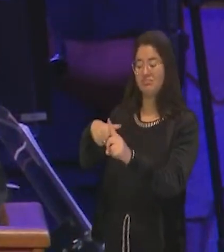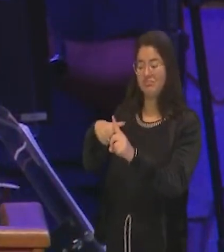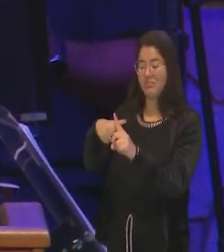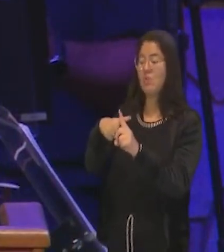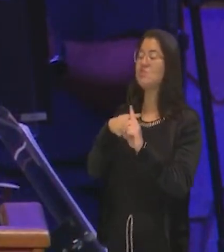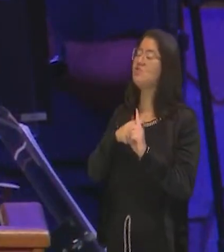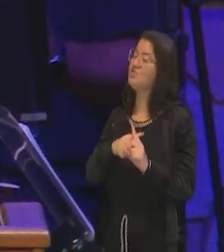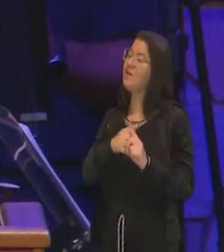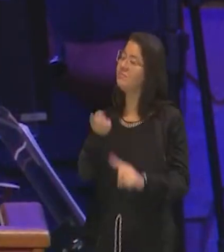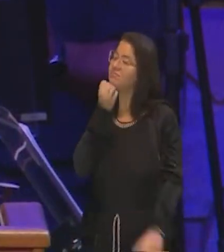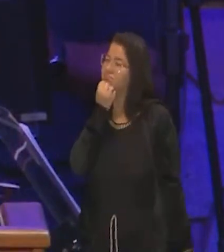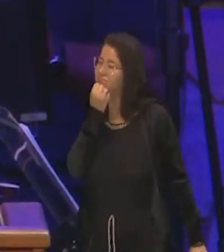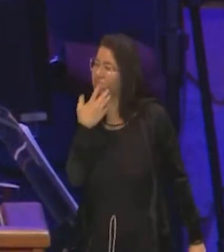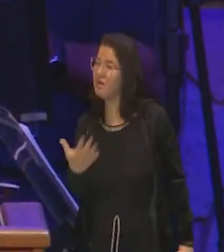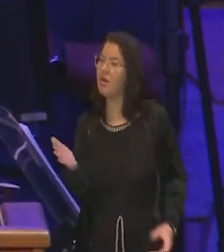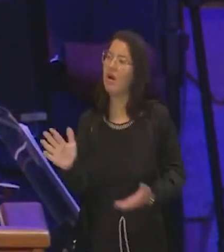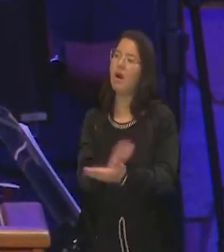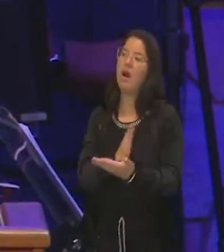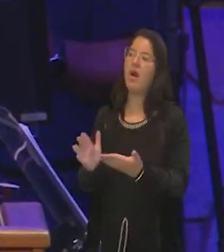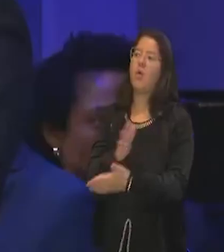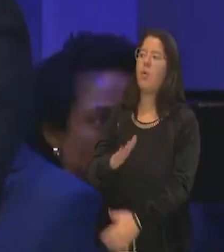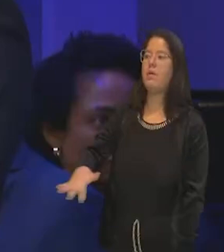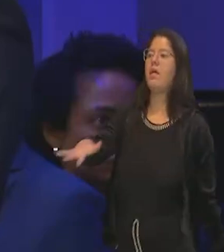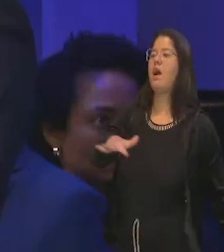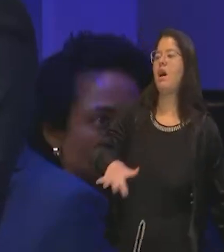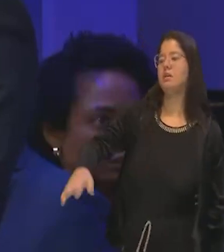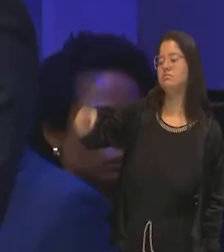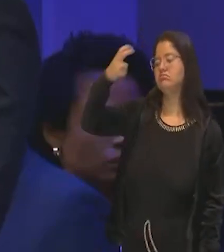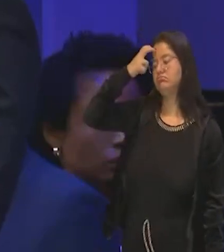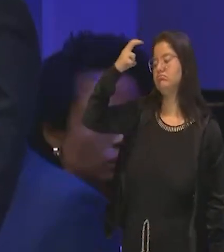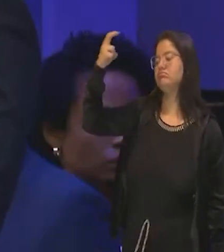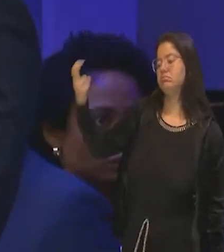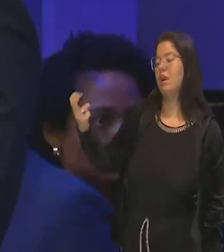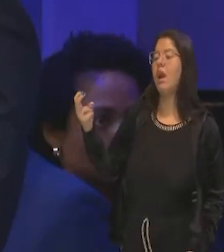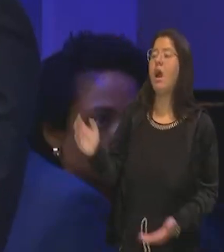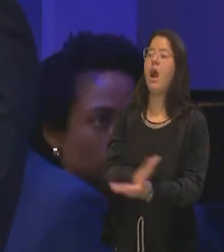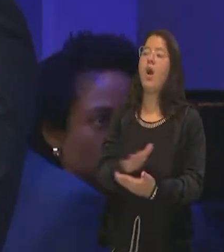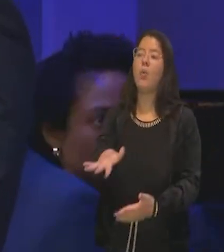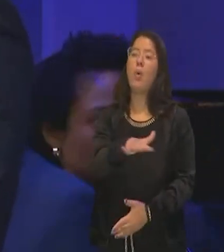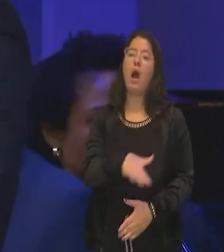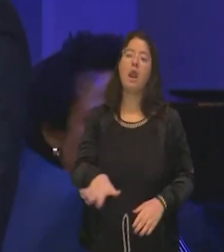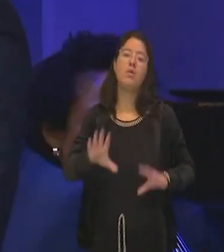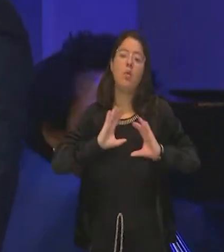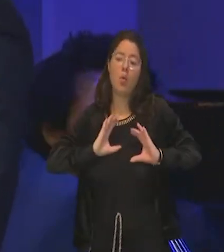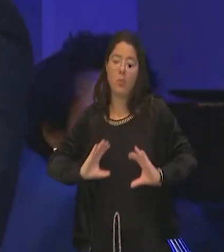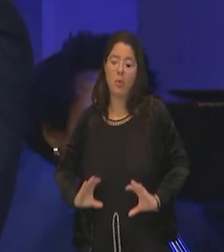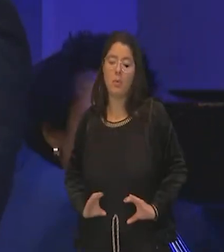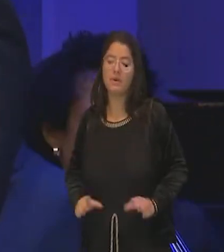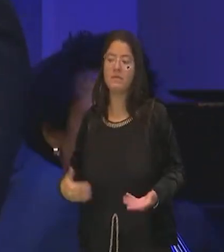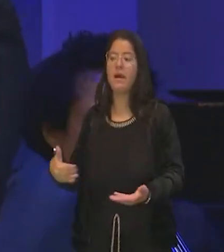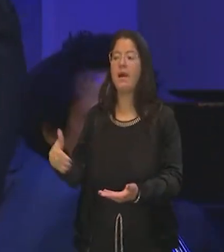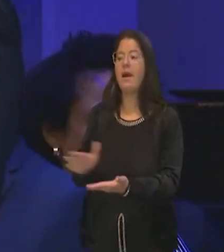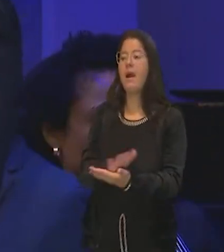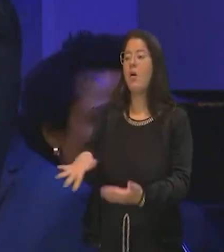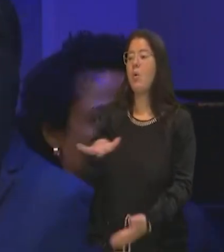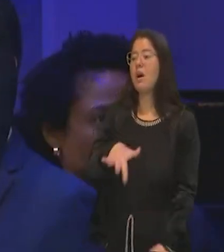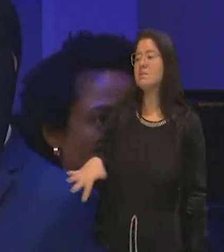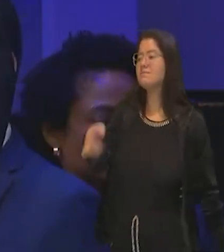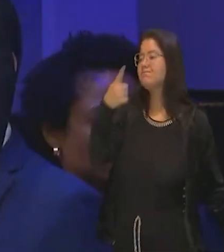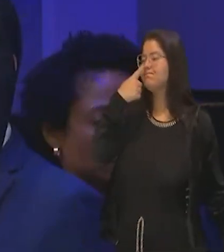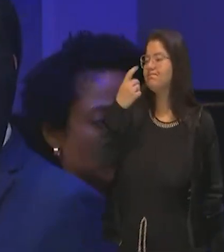características, algumas intelectuais, algumas comportamentais, algumas